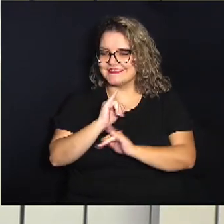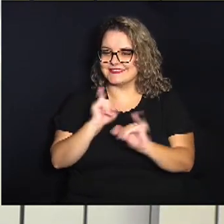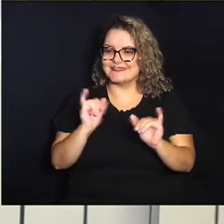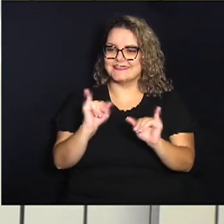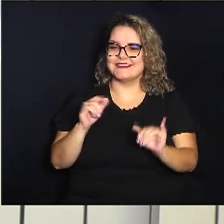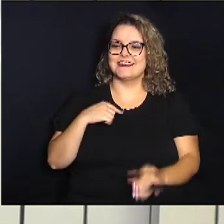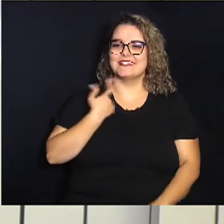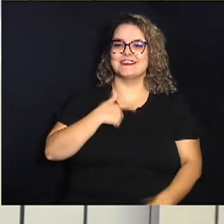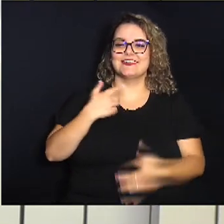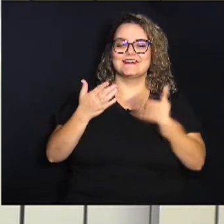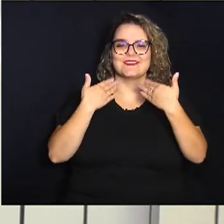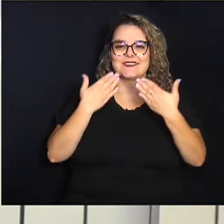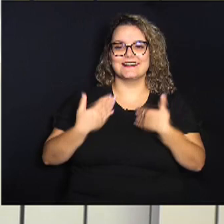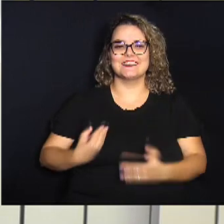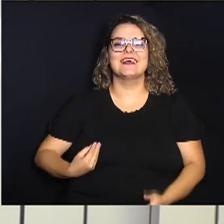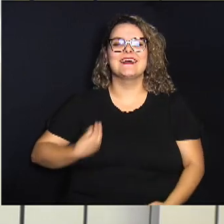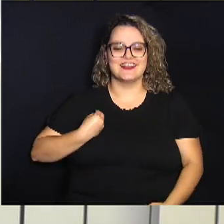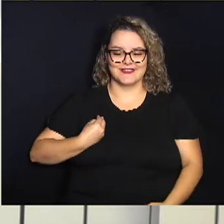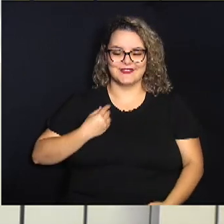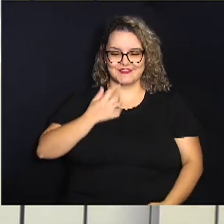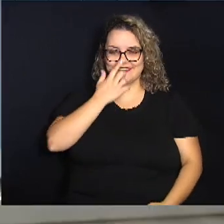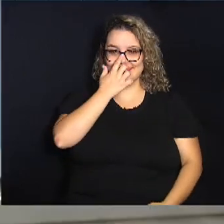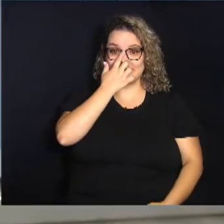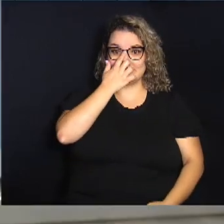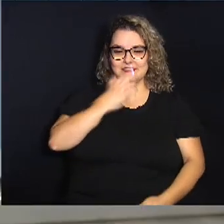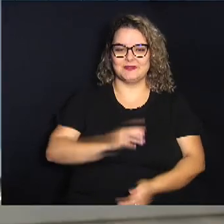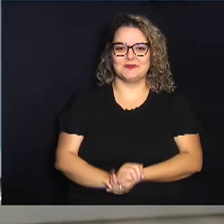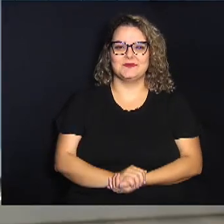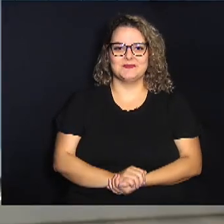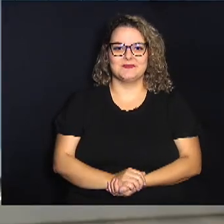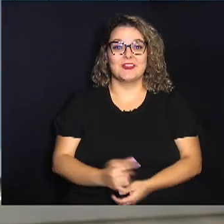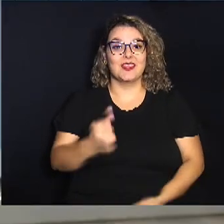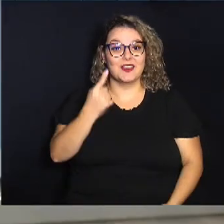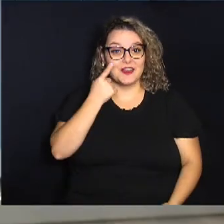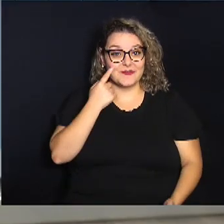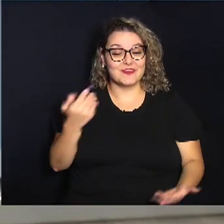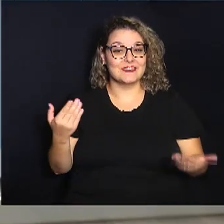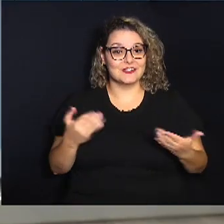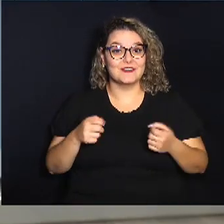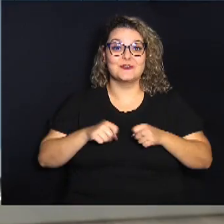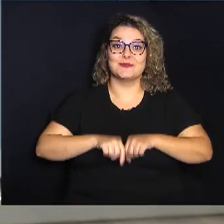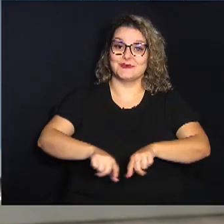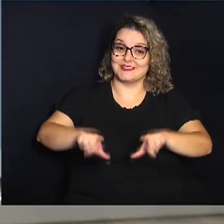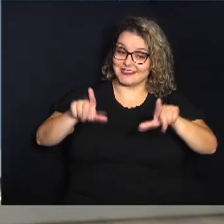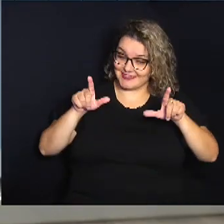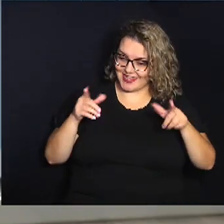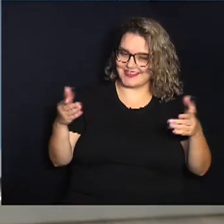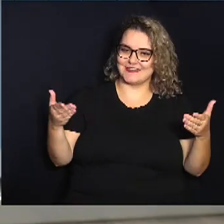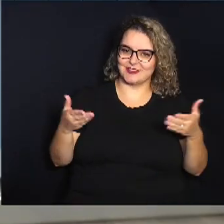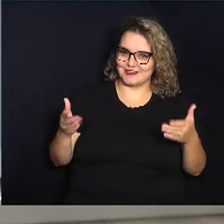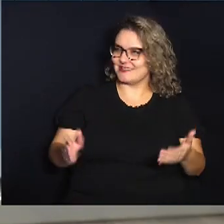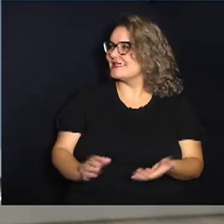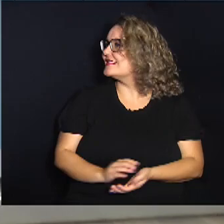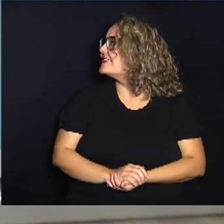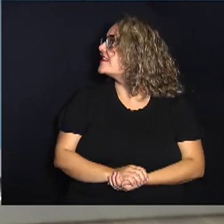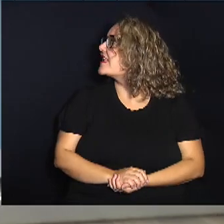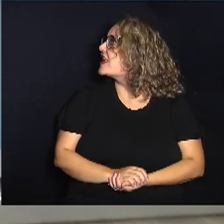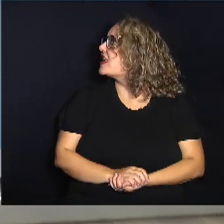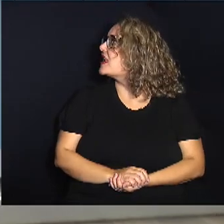telejornal, que a gente conversa ao vivo. Confira, partir de agora, os destaques de hoje.